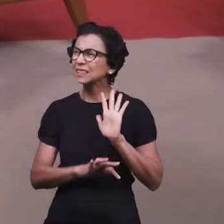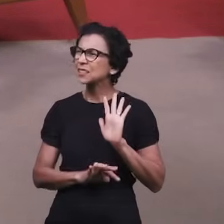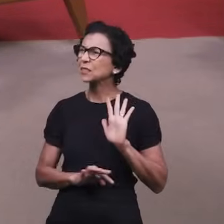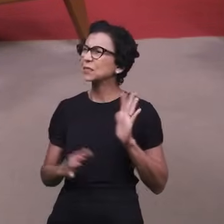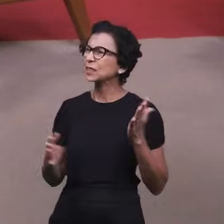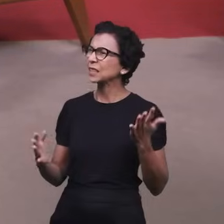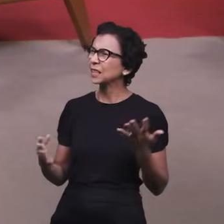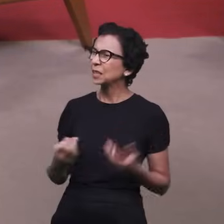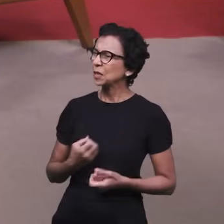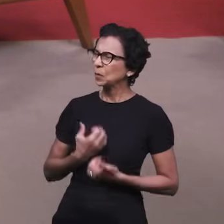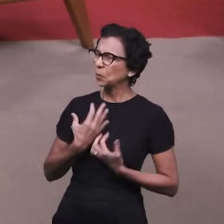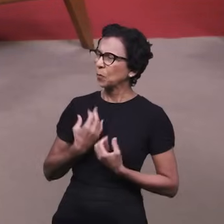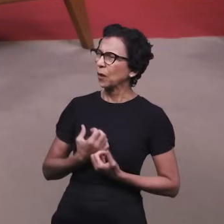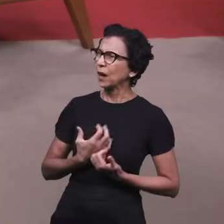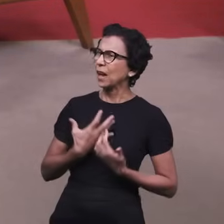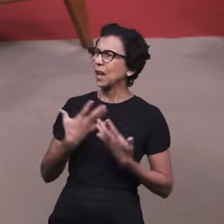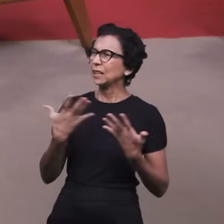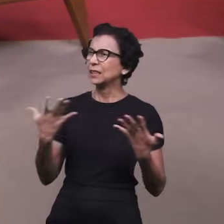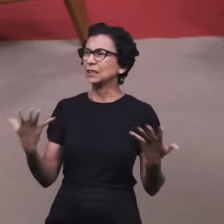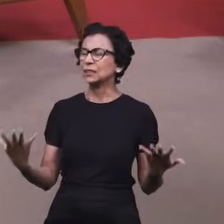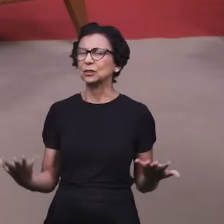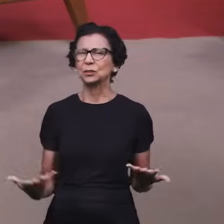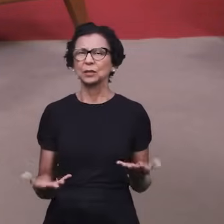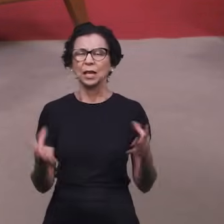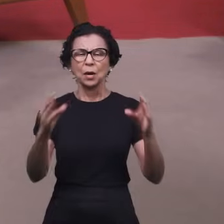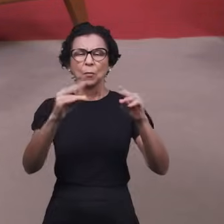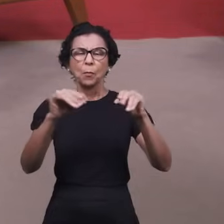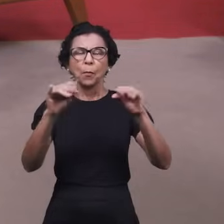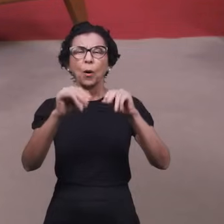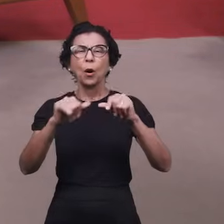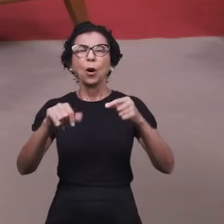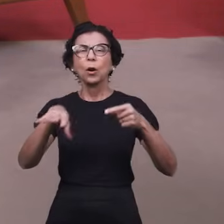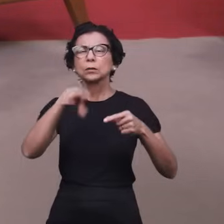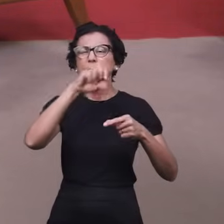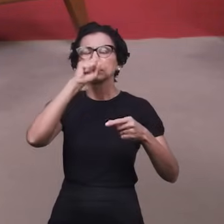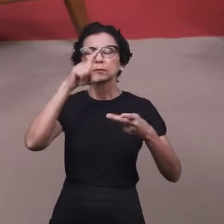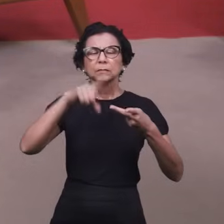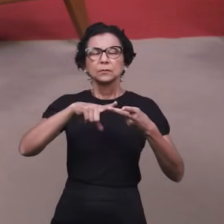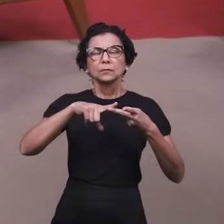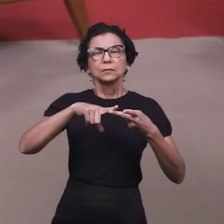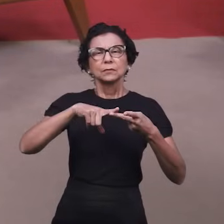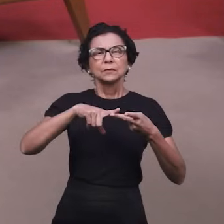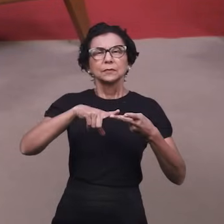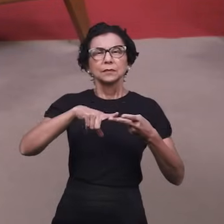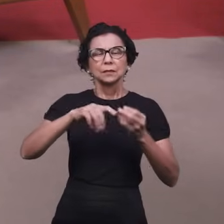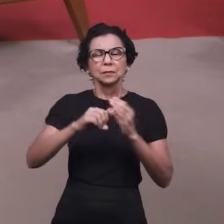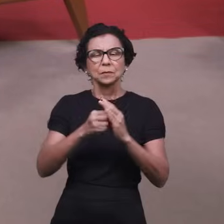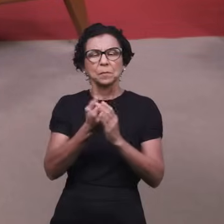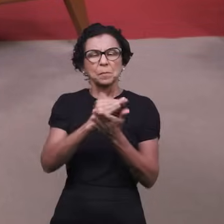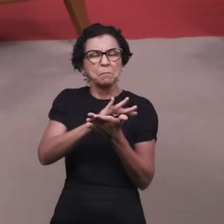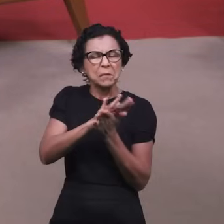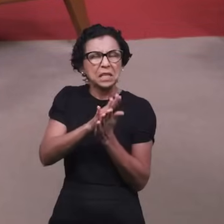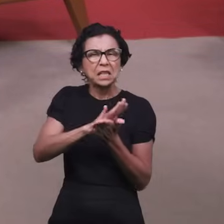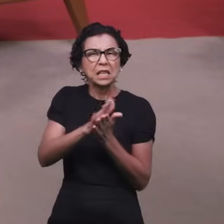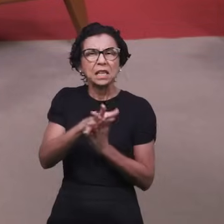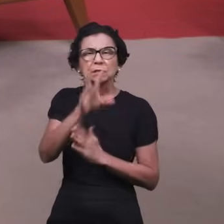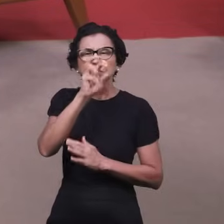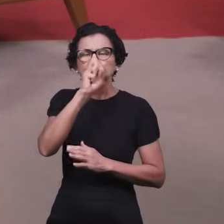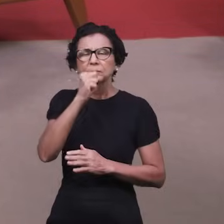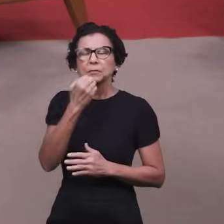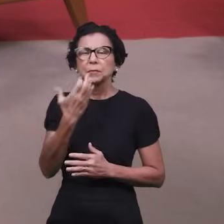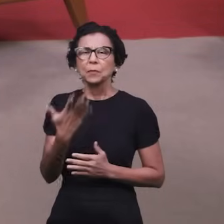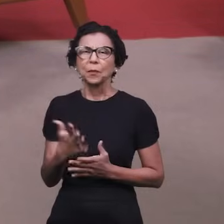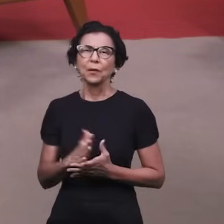beleza. Cantares. É poético, né? Tão poético. Pós-aromáticos, né? Perfumado de mirra, mas a beleza